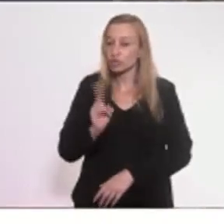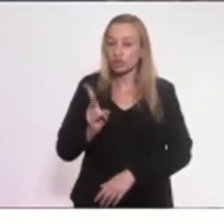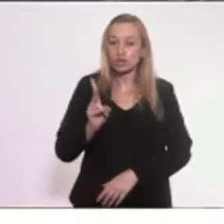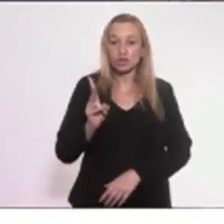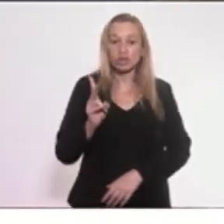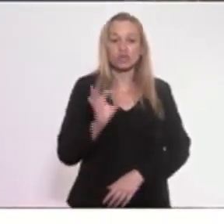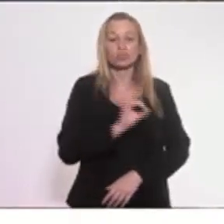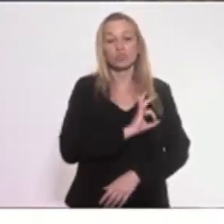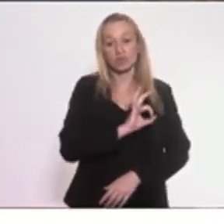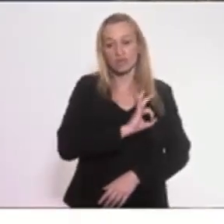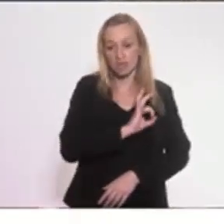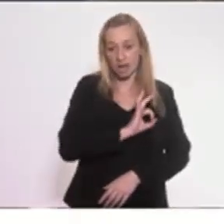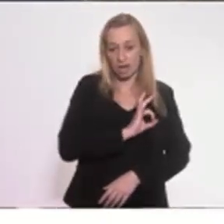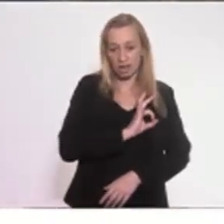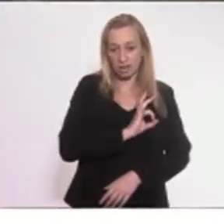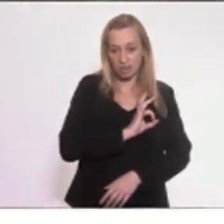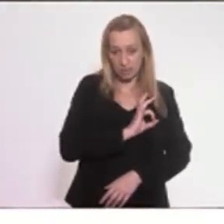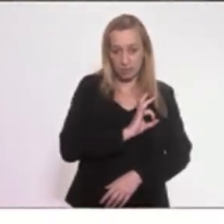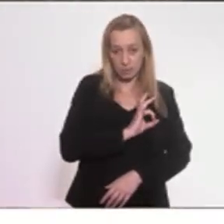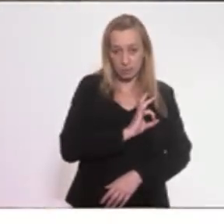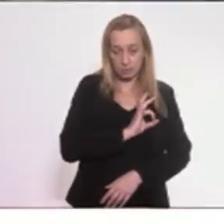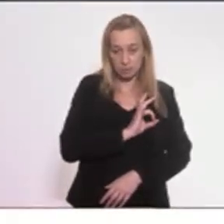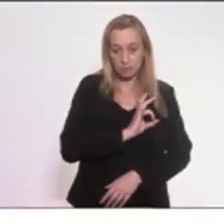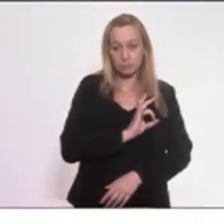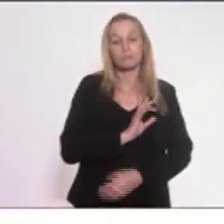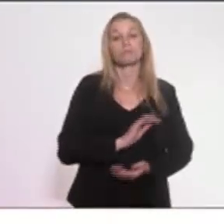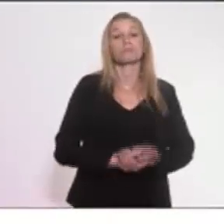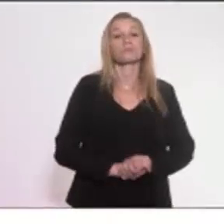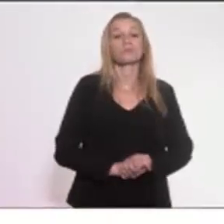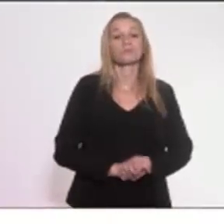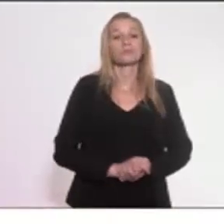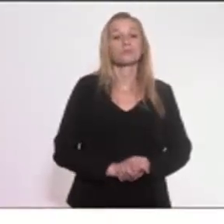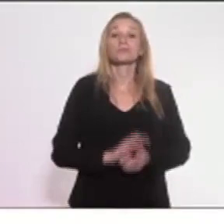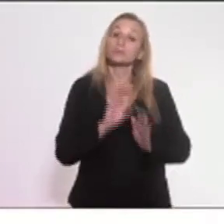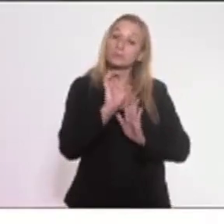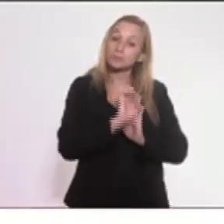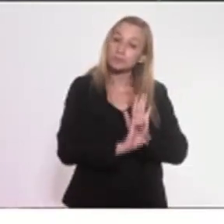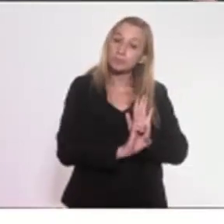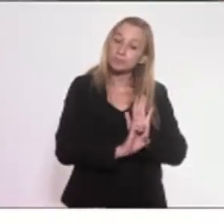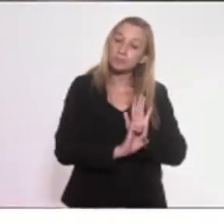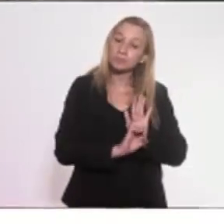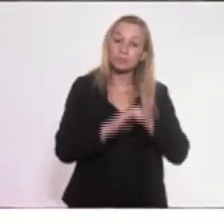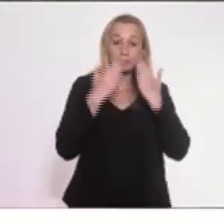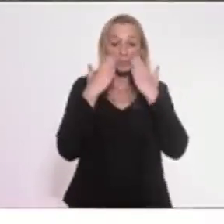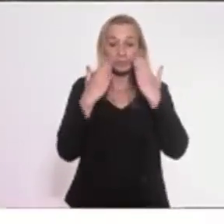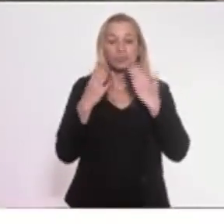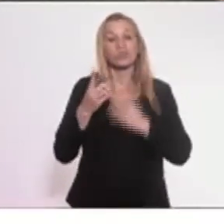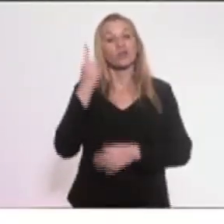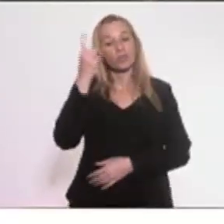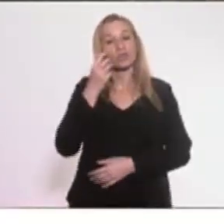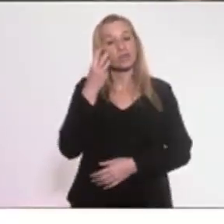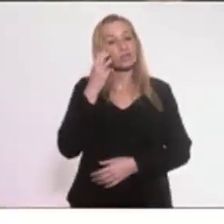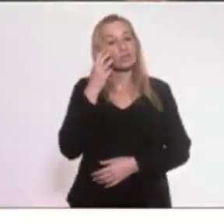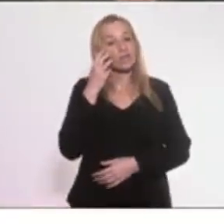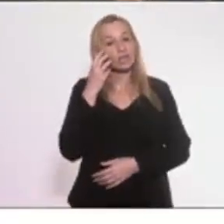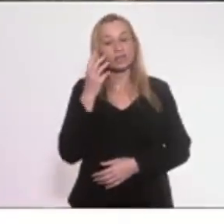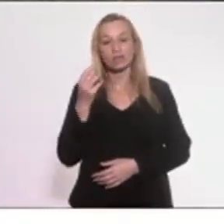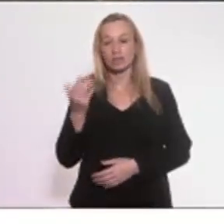no momento da oitiva como testemunha. As emendas apresentadas, deputado Valdeque, por